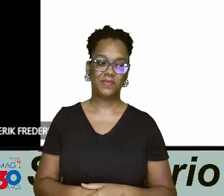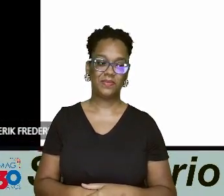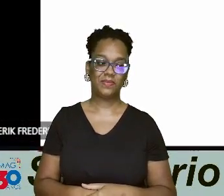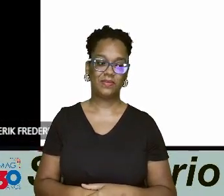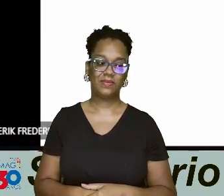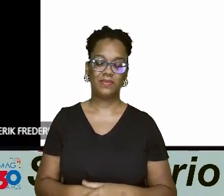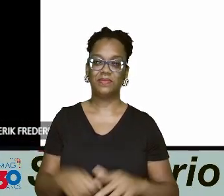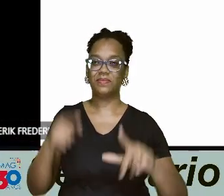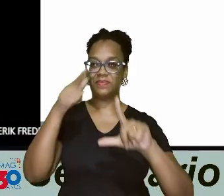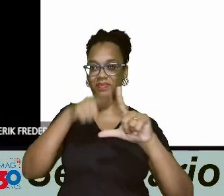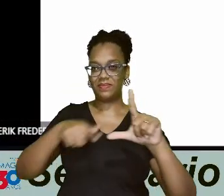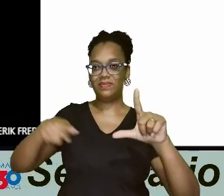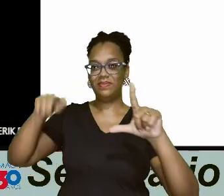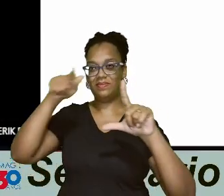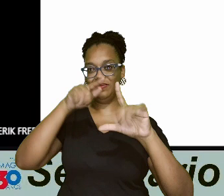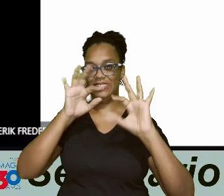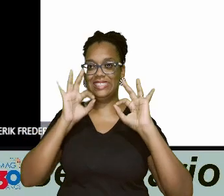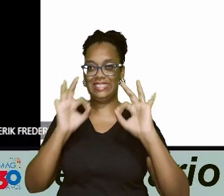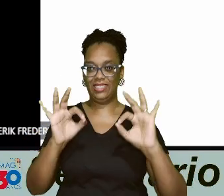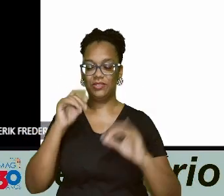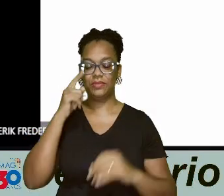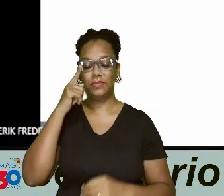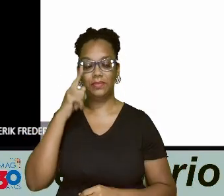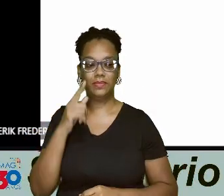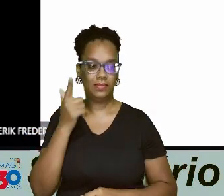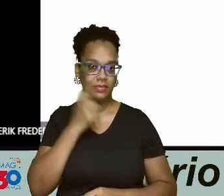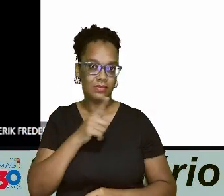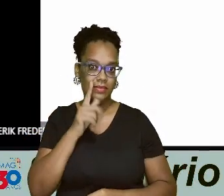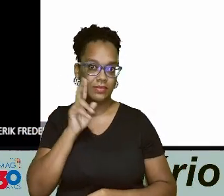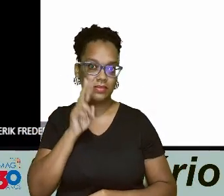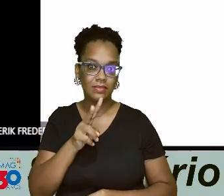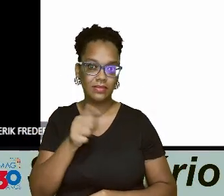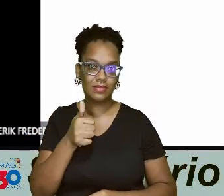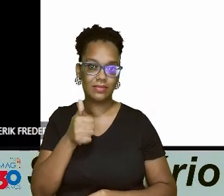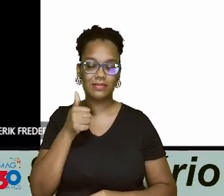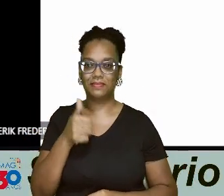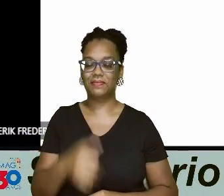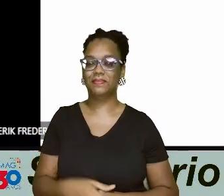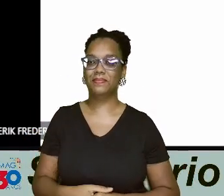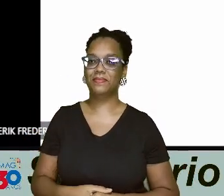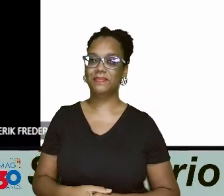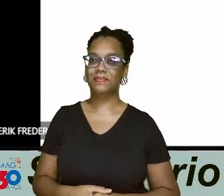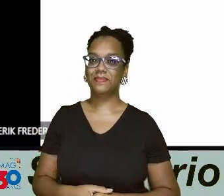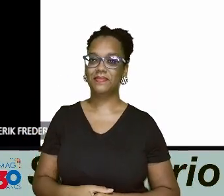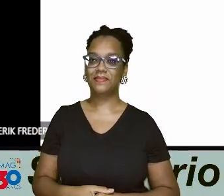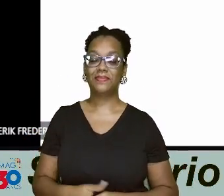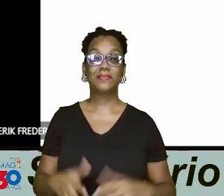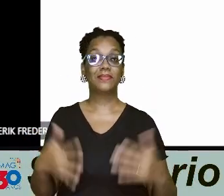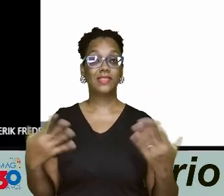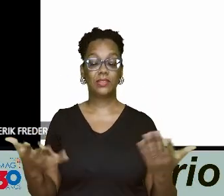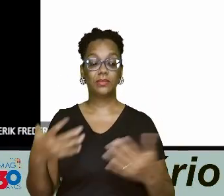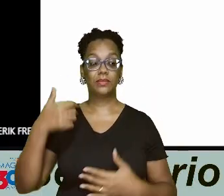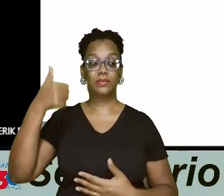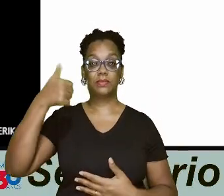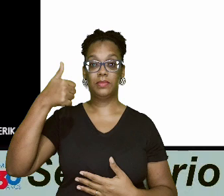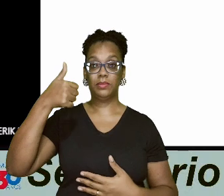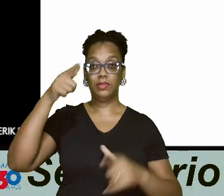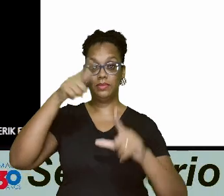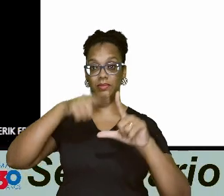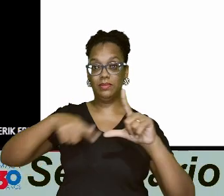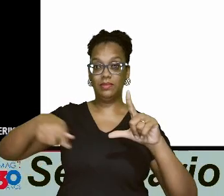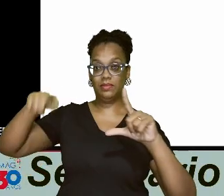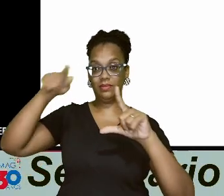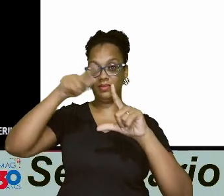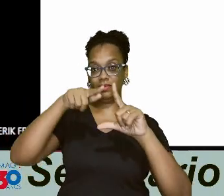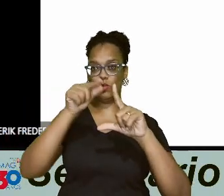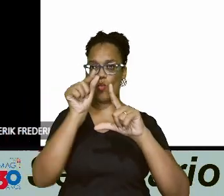se deu certo. Né? Sim. Vocês estão vendo. Está bem. Bom, esse primeiro gráfico que está sendo mostrado